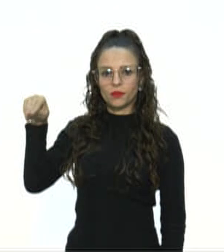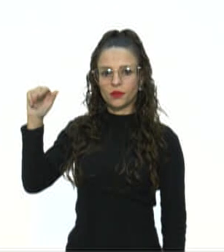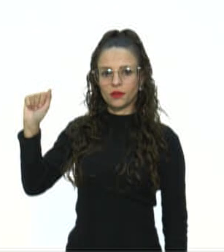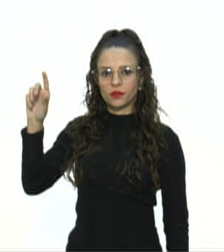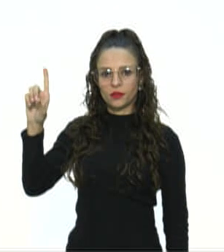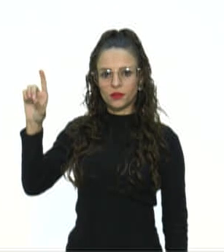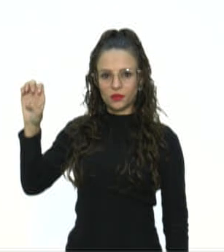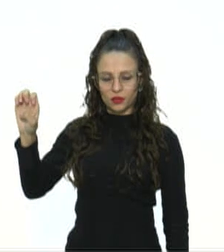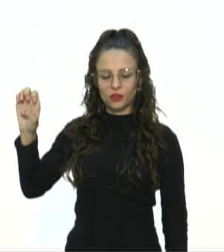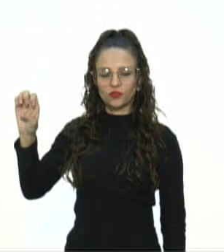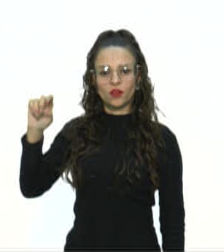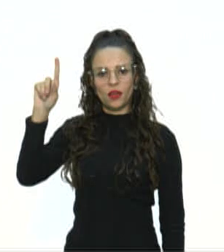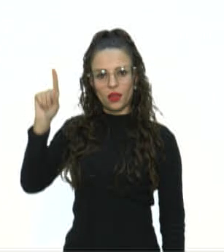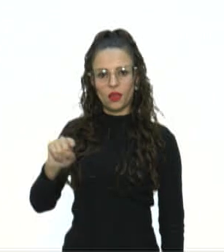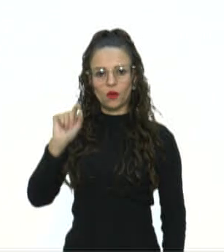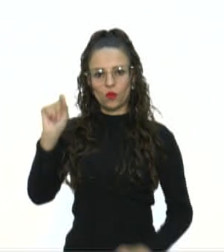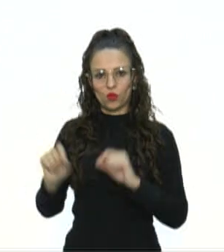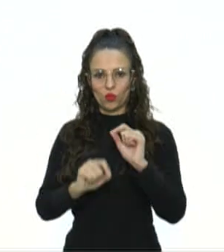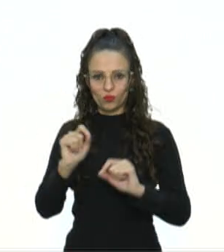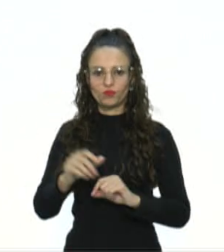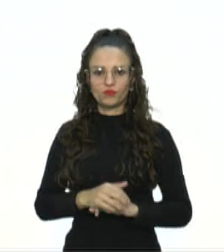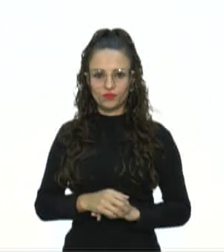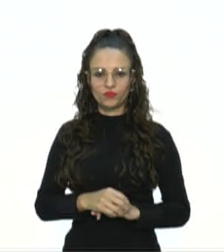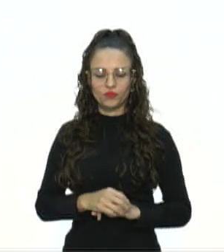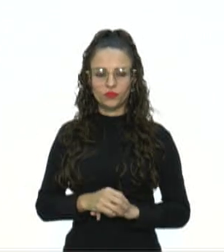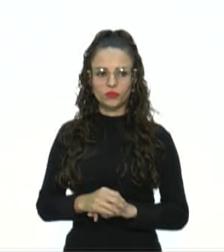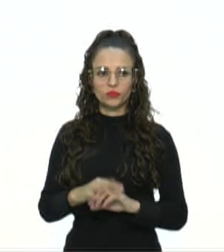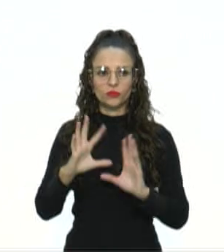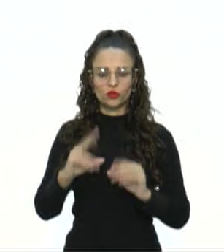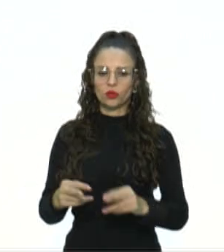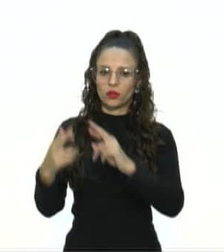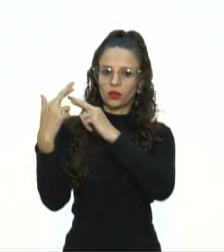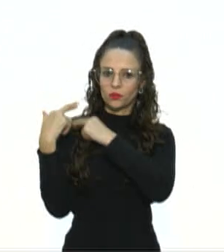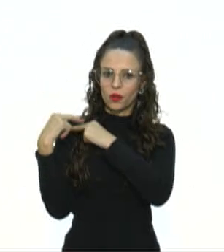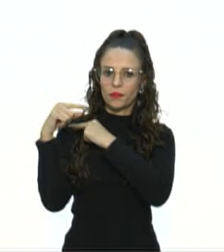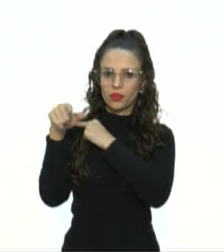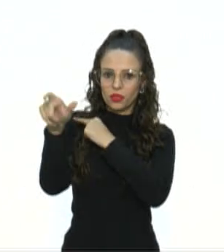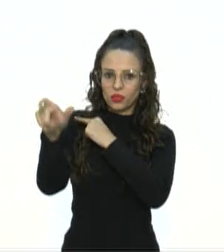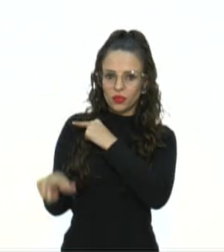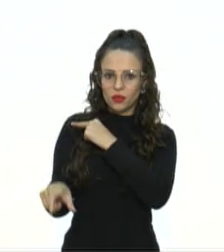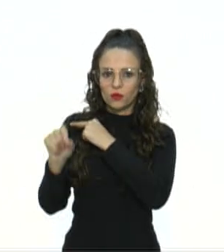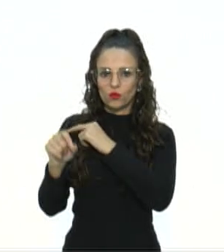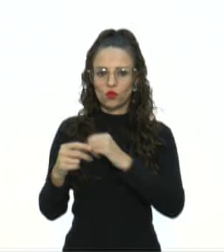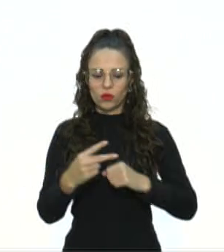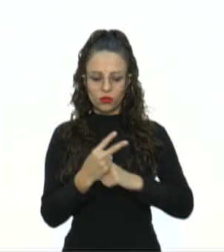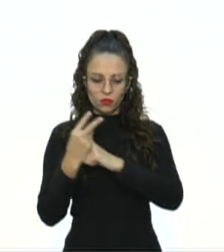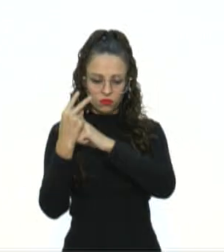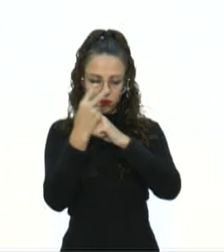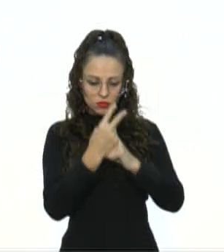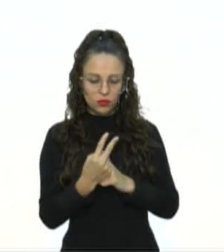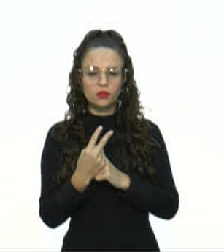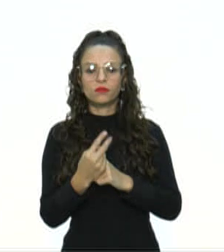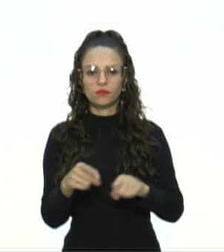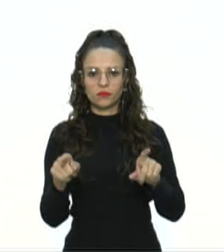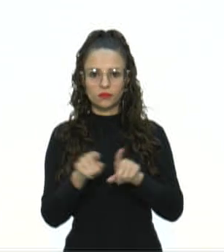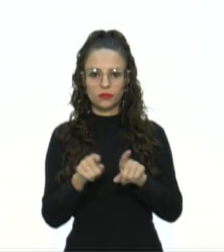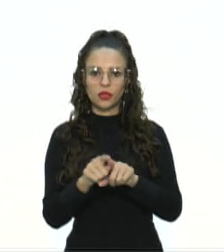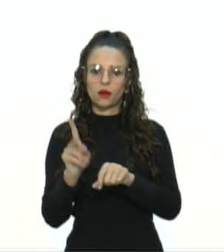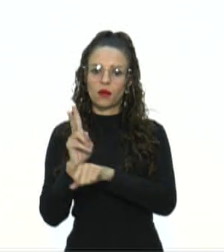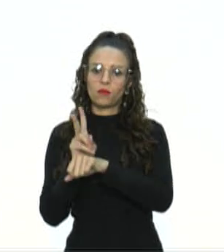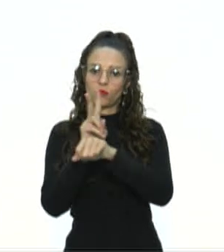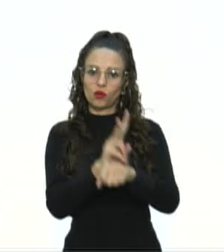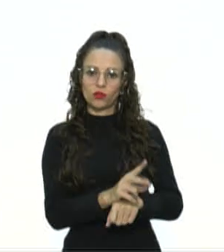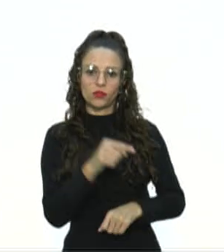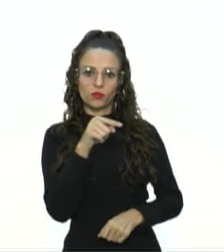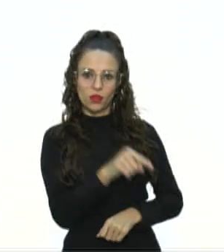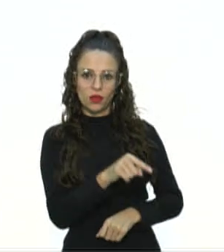o que vai aplicar a técnica em questão, cabendo-lhe toda a responsabilidade de assegurar não só a sua própria proteção, mas também a proteção